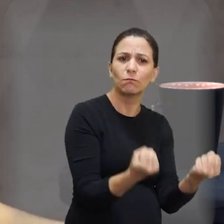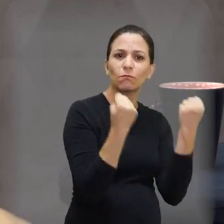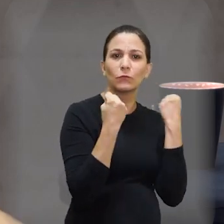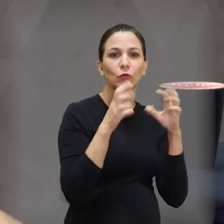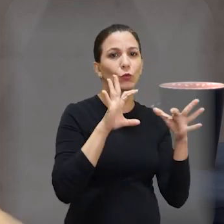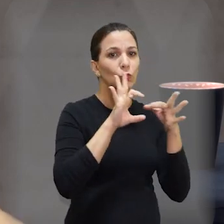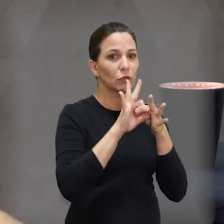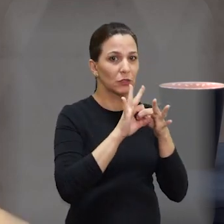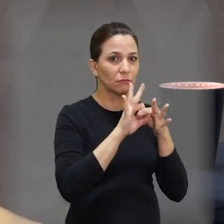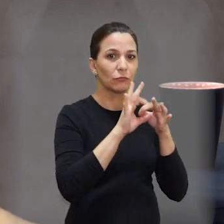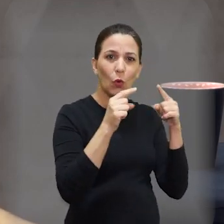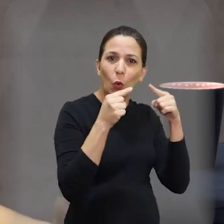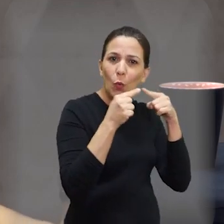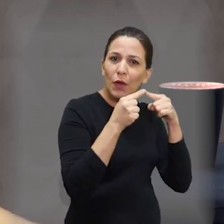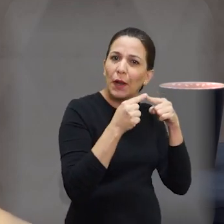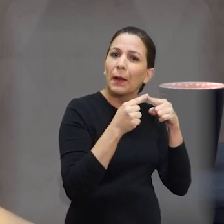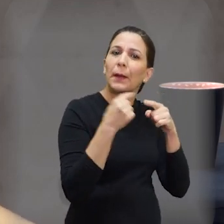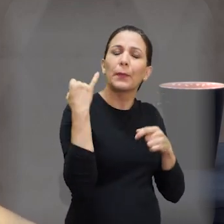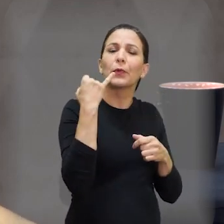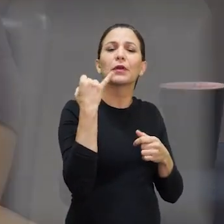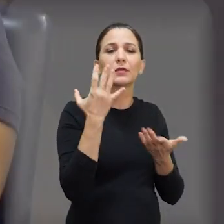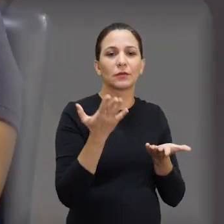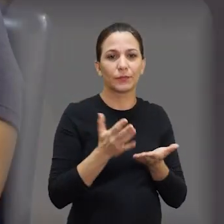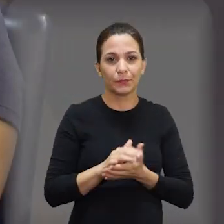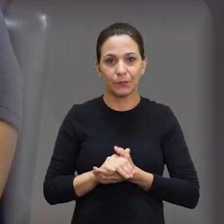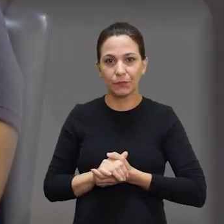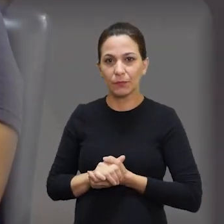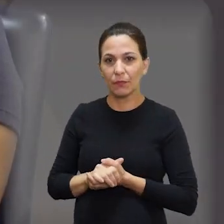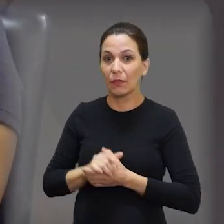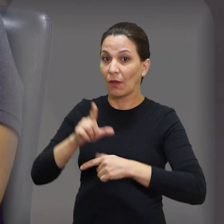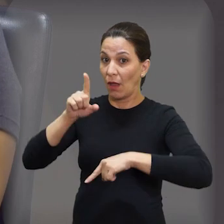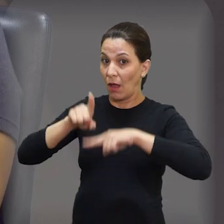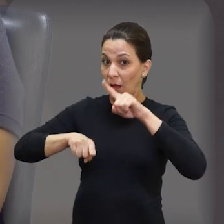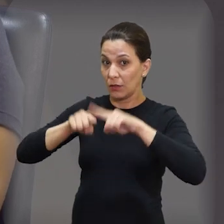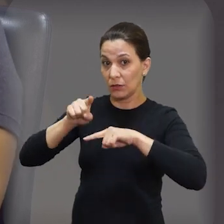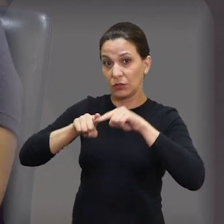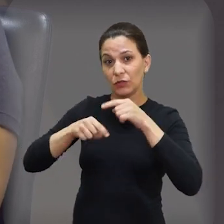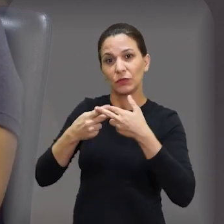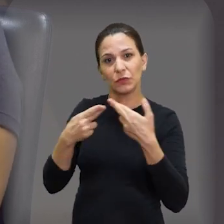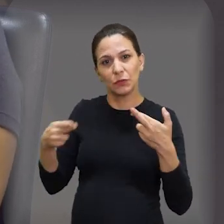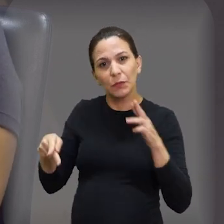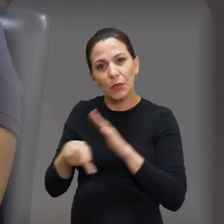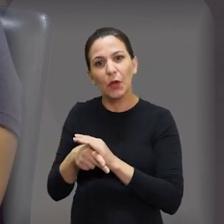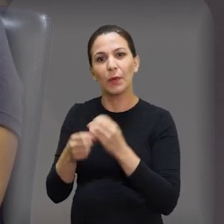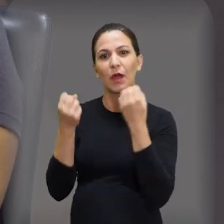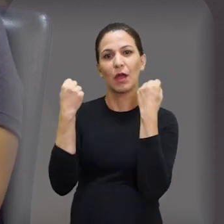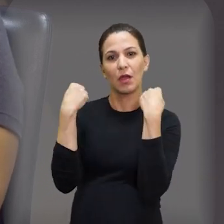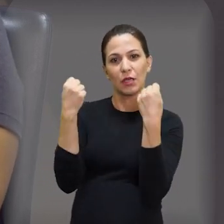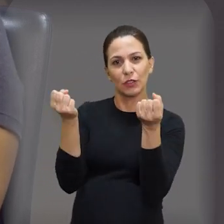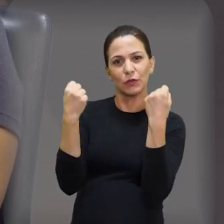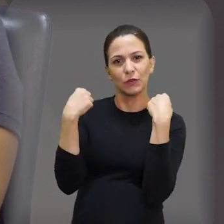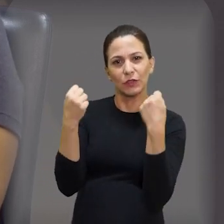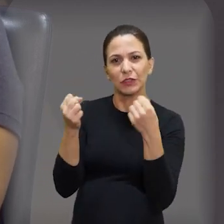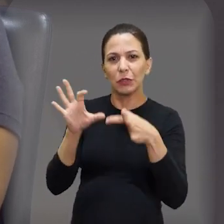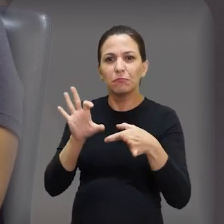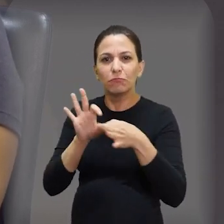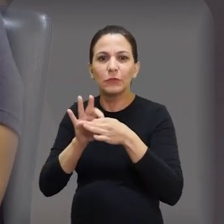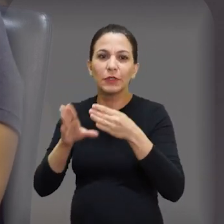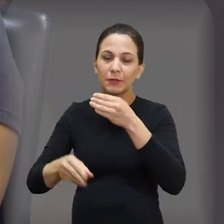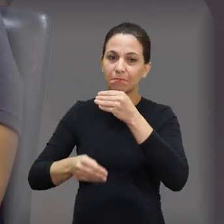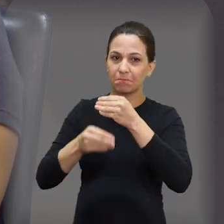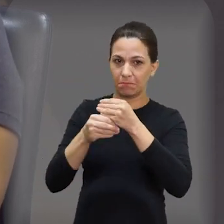Pilates e musculação. Por que essa combinação é importante? São exercícios complementares, né? A musculação,